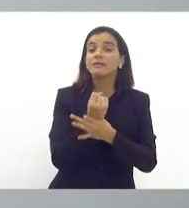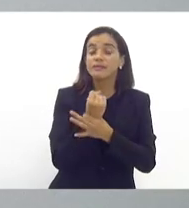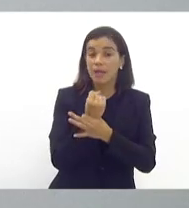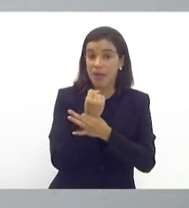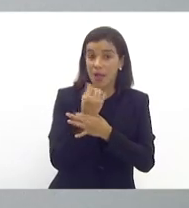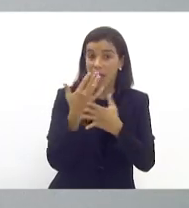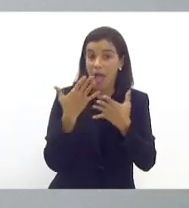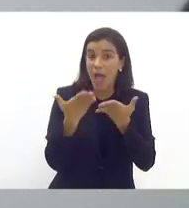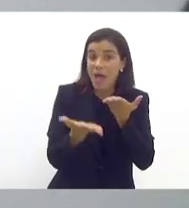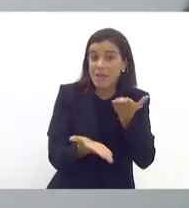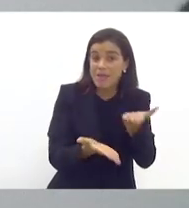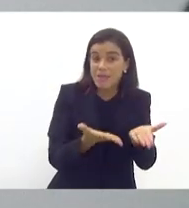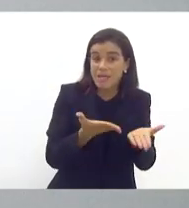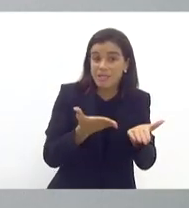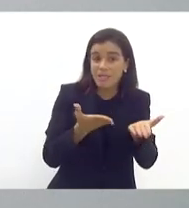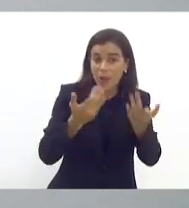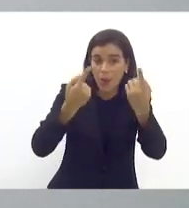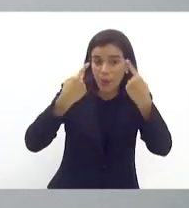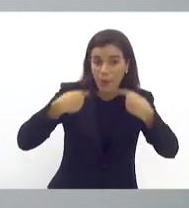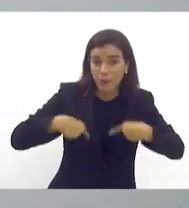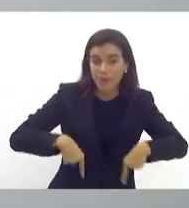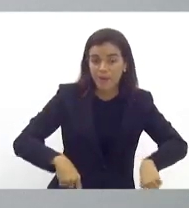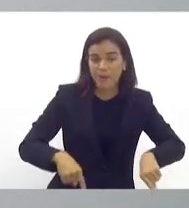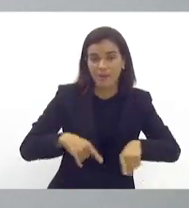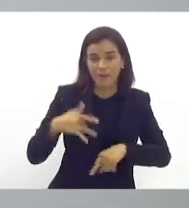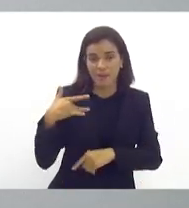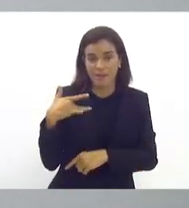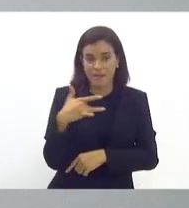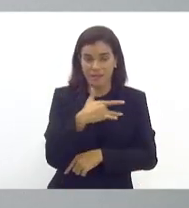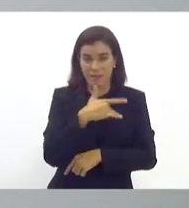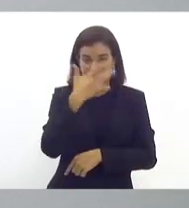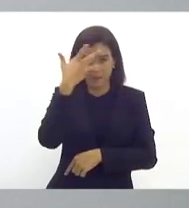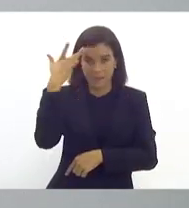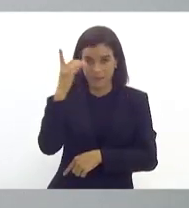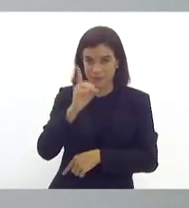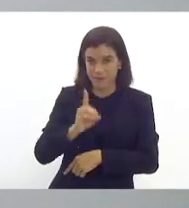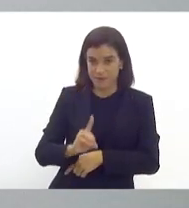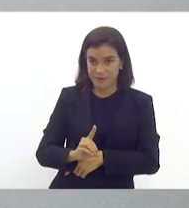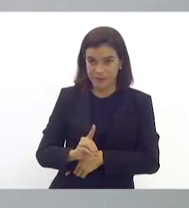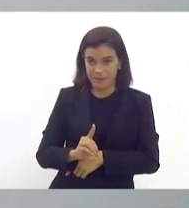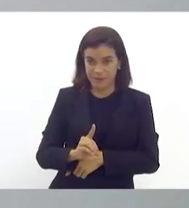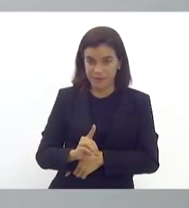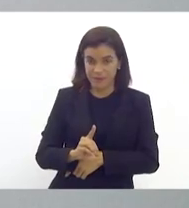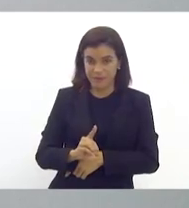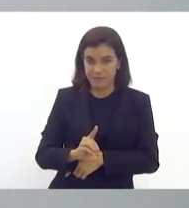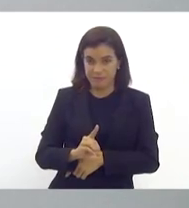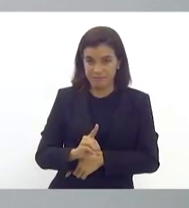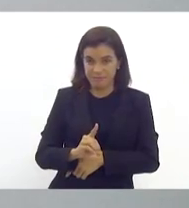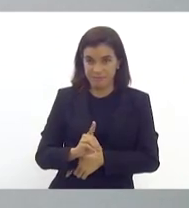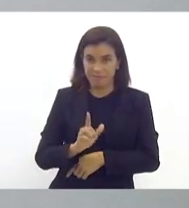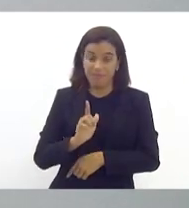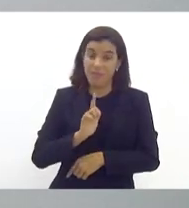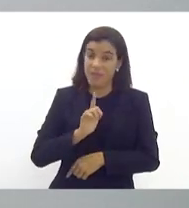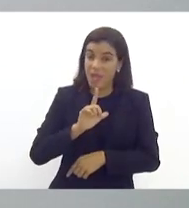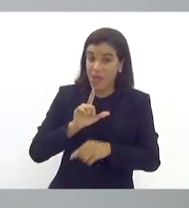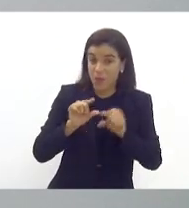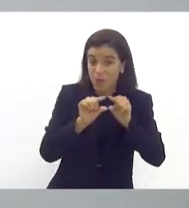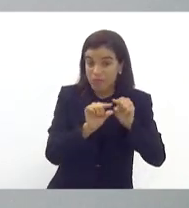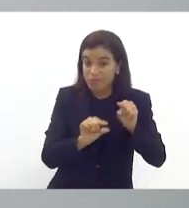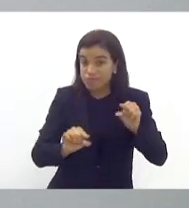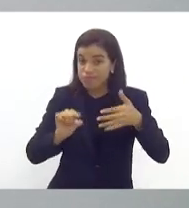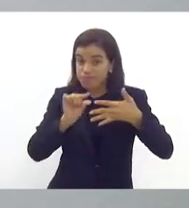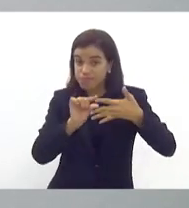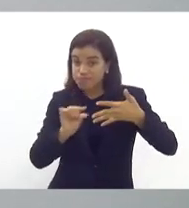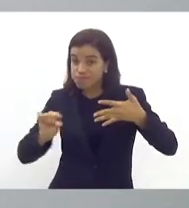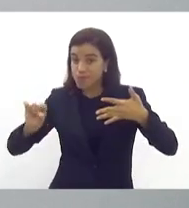atenção integral à saúde da pessoa com deficiência há um aporte aqui o autismo